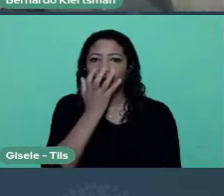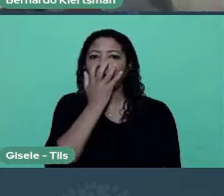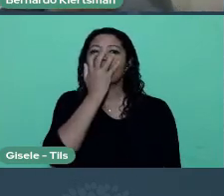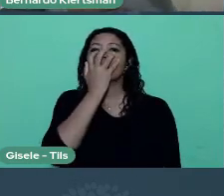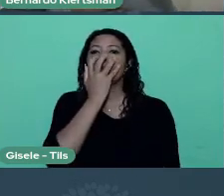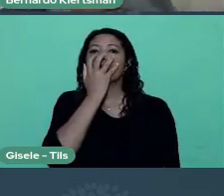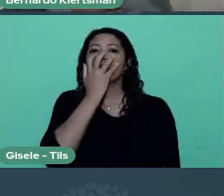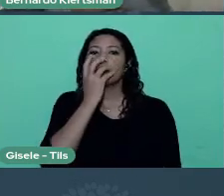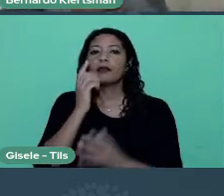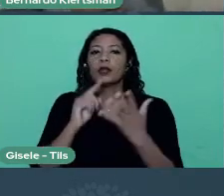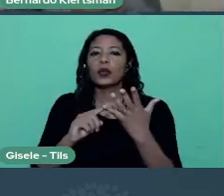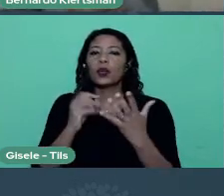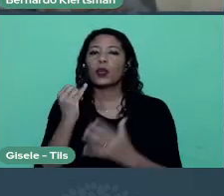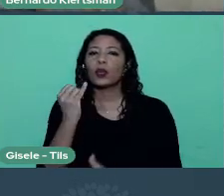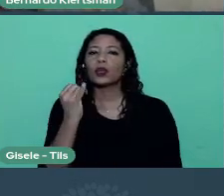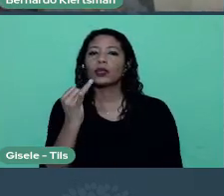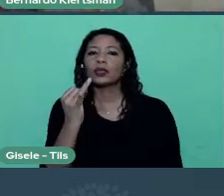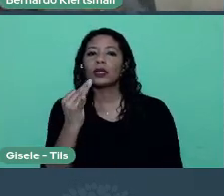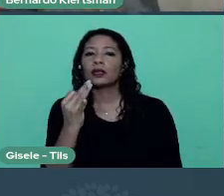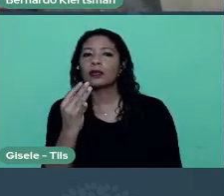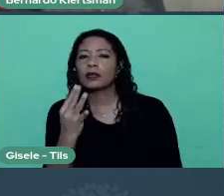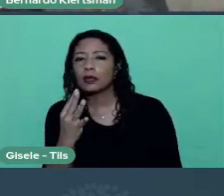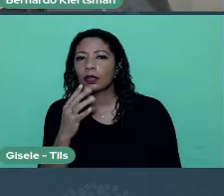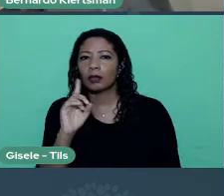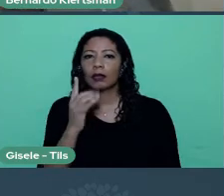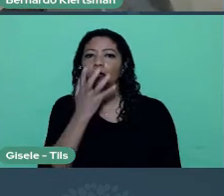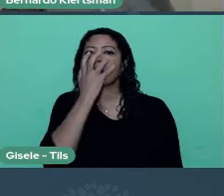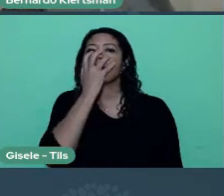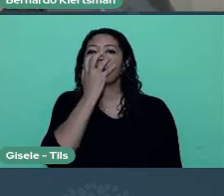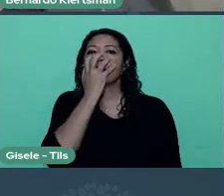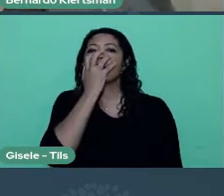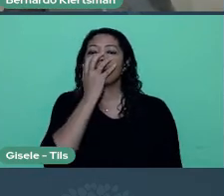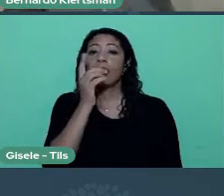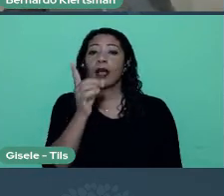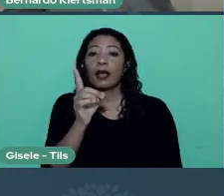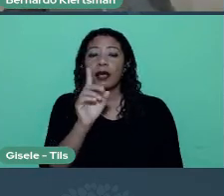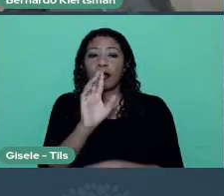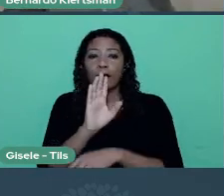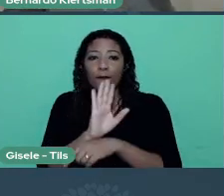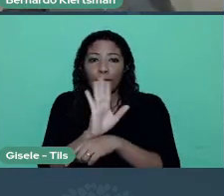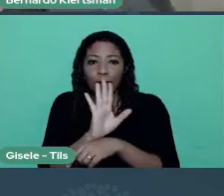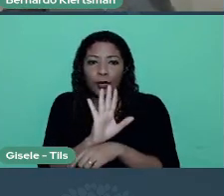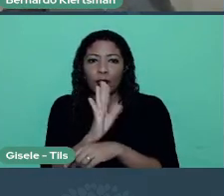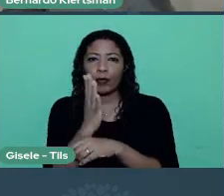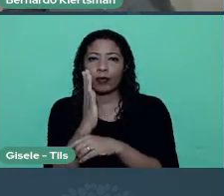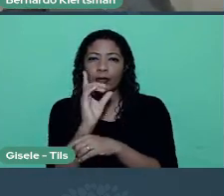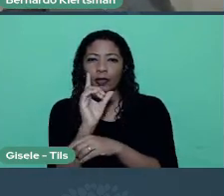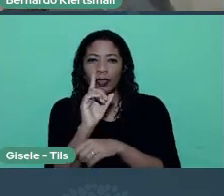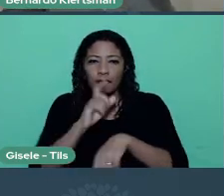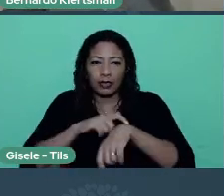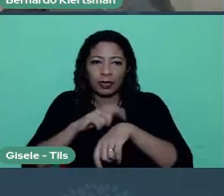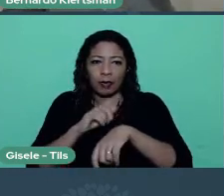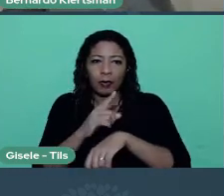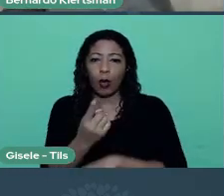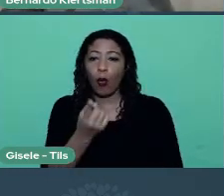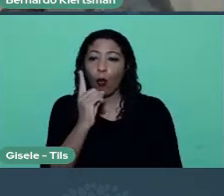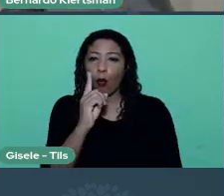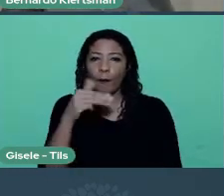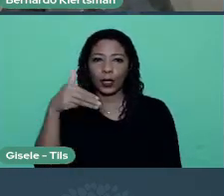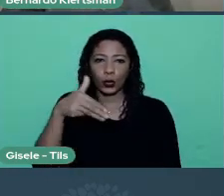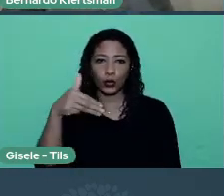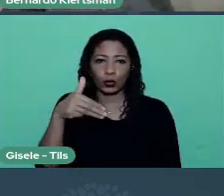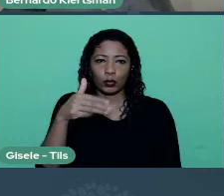respirou, mas eu vou contar para vocês que esse vídeo tem aproximadamente 1 minuto e essa criança